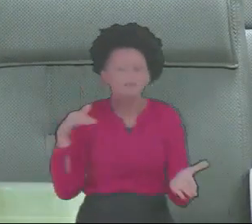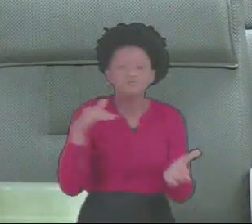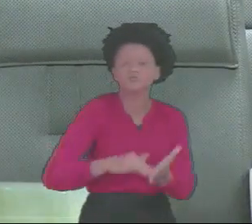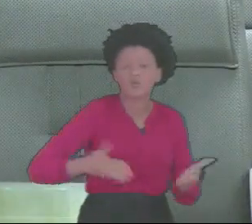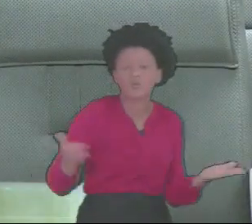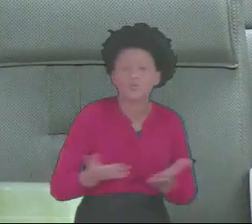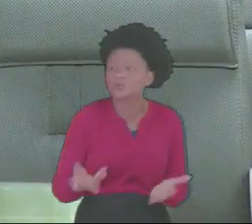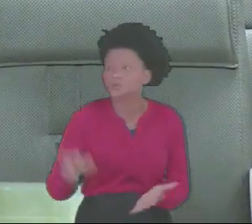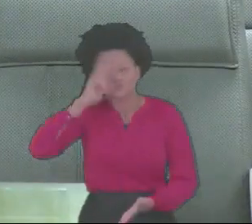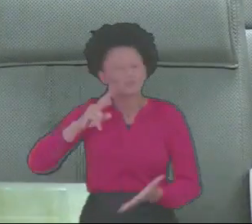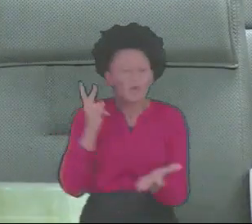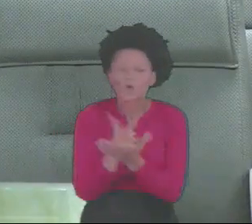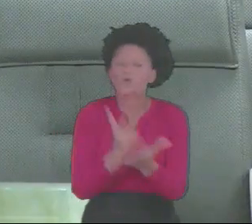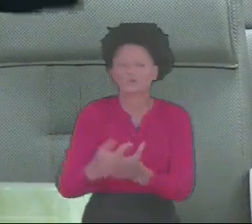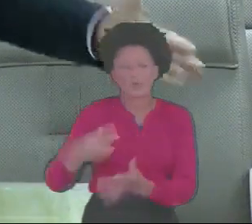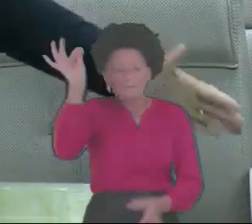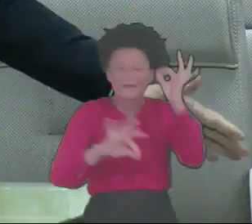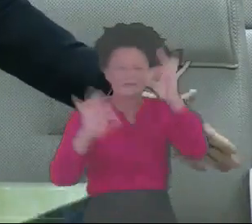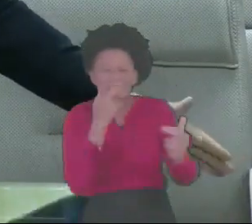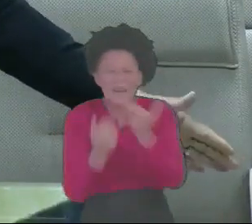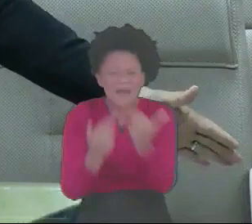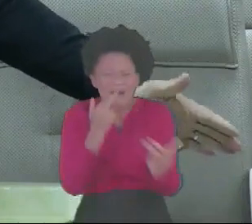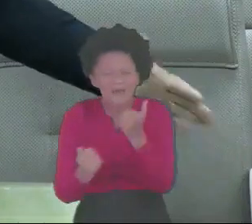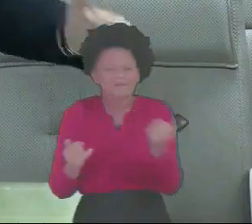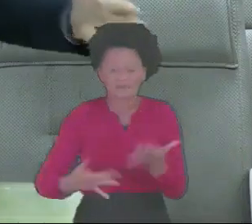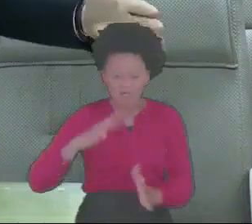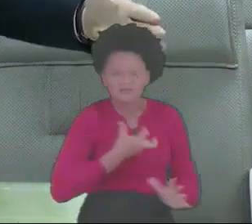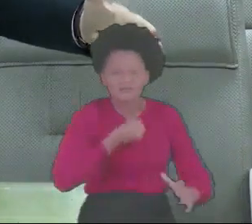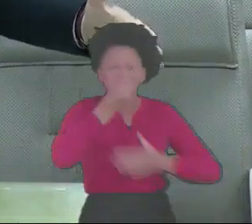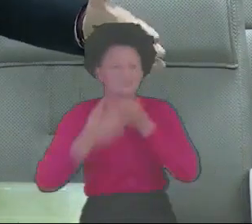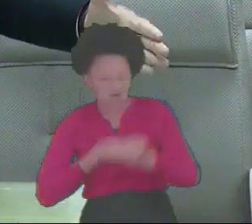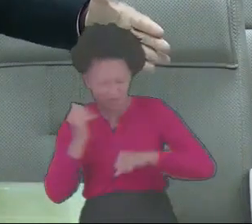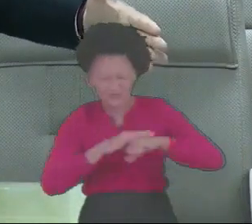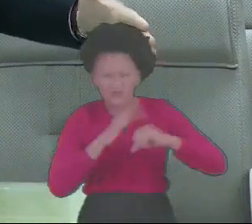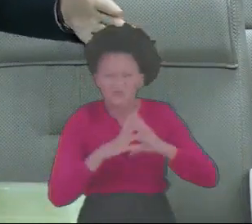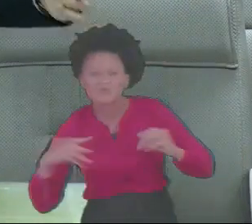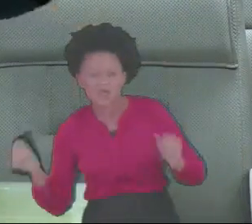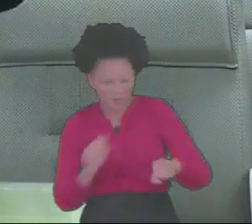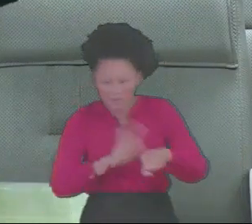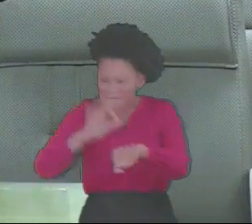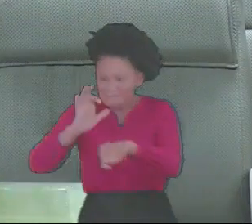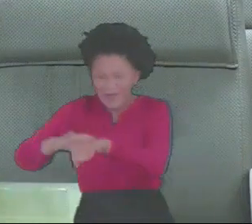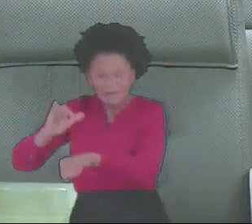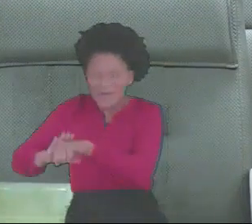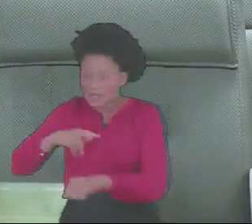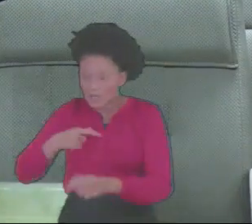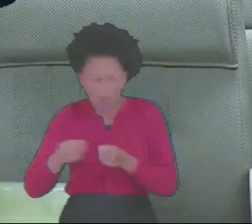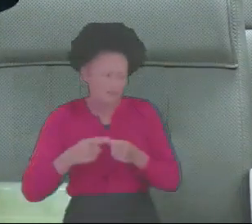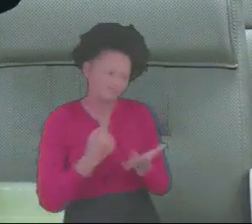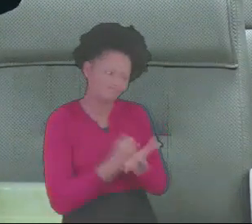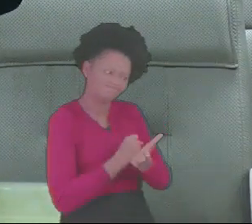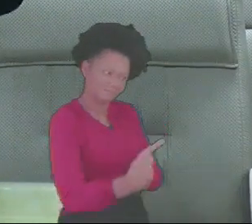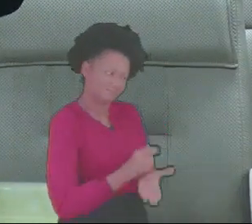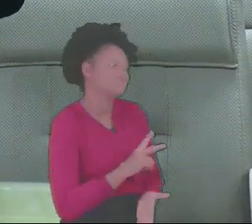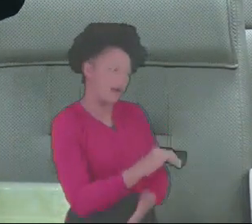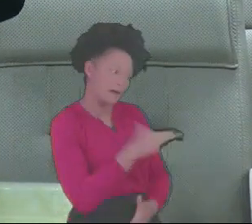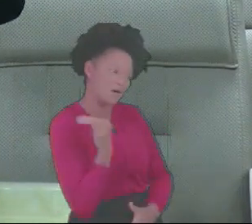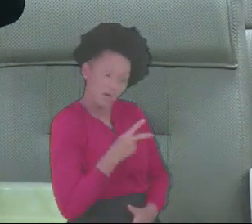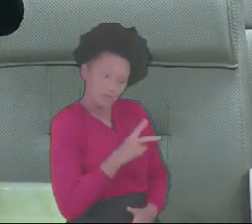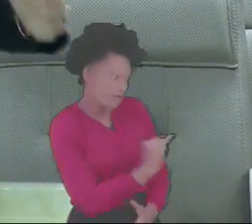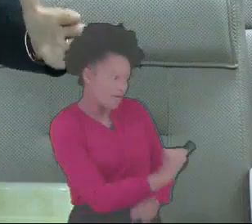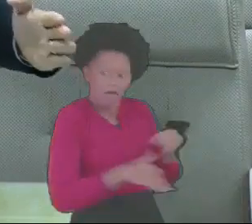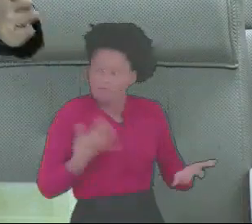hoje Deus continua batizando com o Espírito Santo salvando curando enfermidade que os médicos acham como